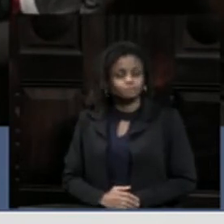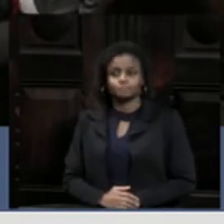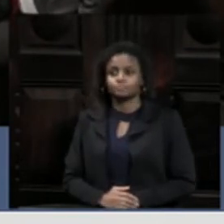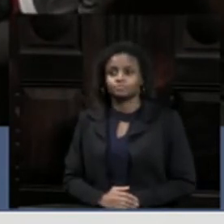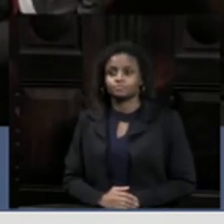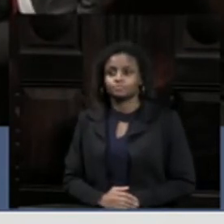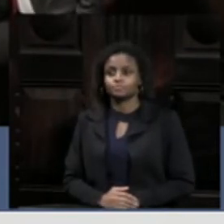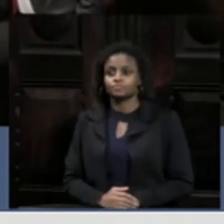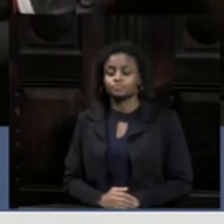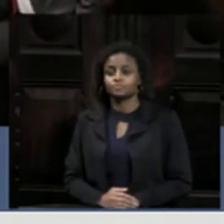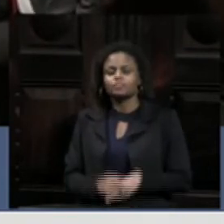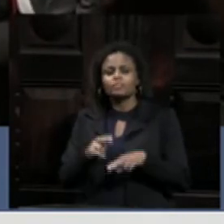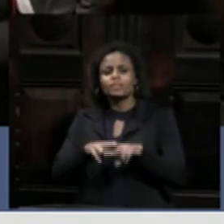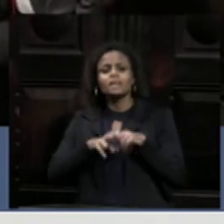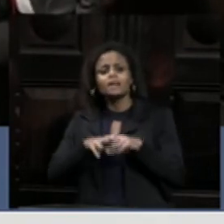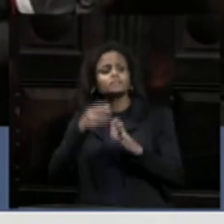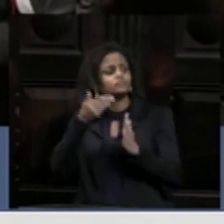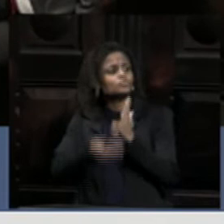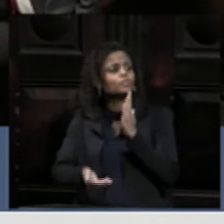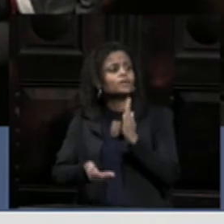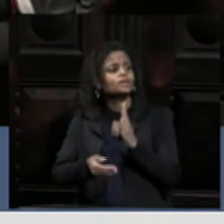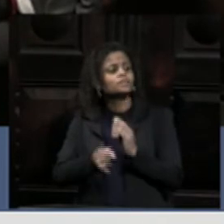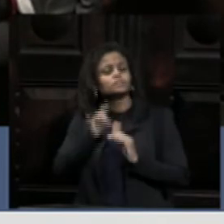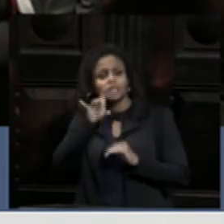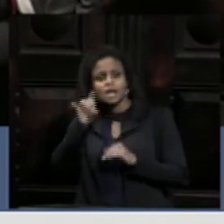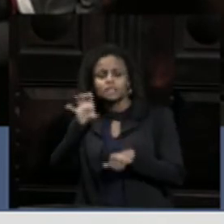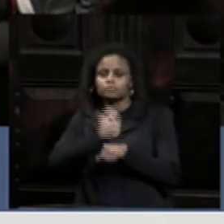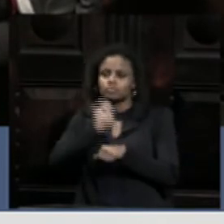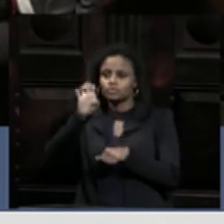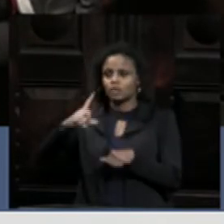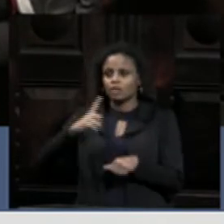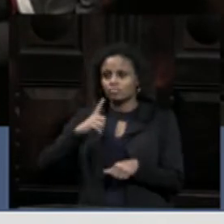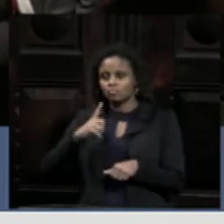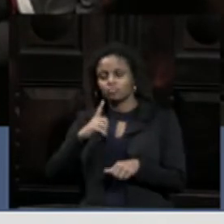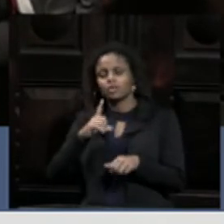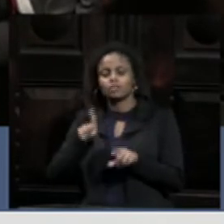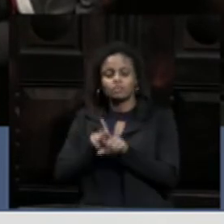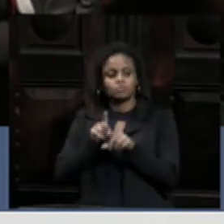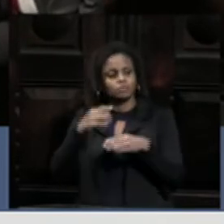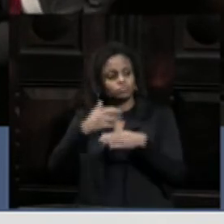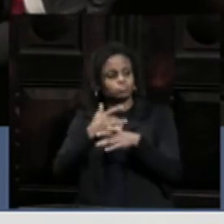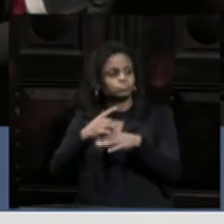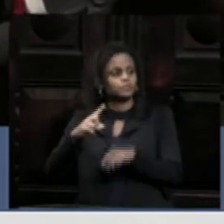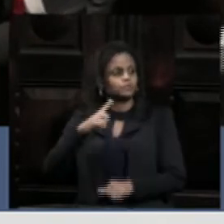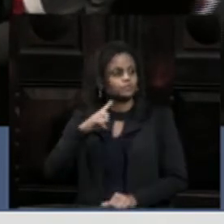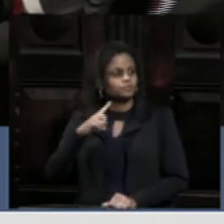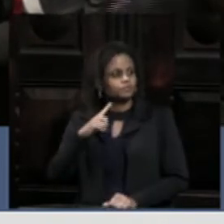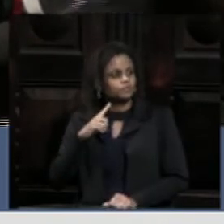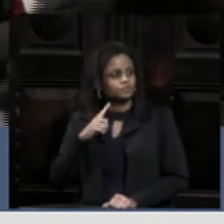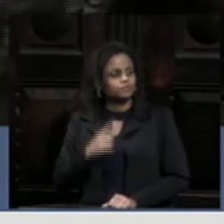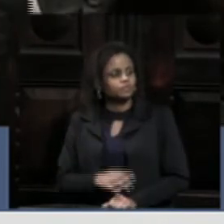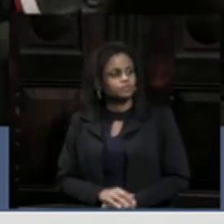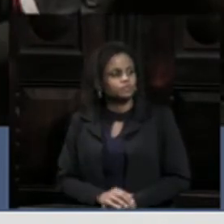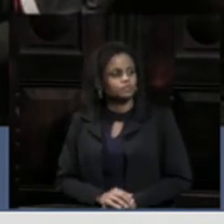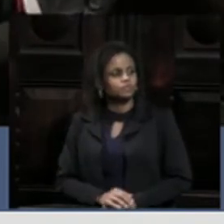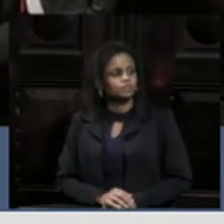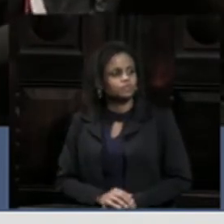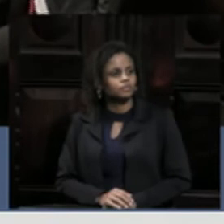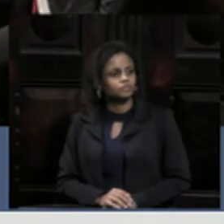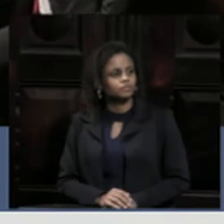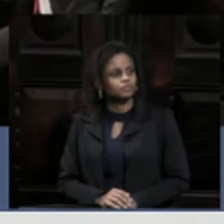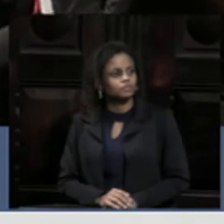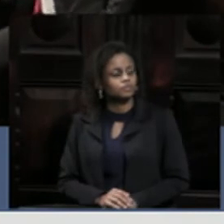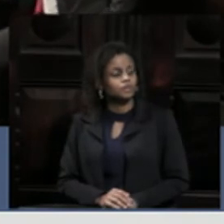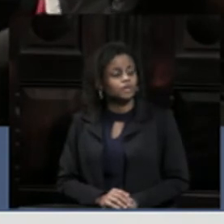das perdas que os mesmos têm, função da famigerada Lei